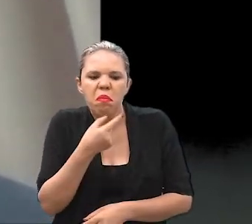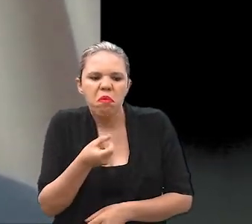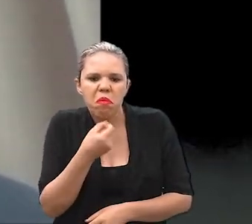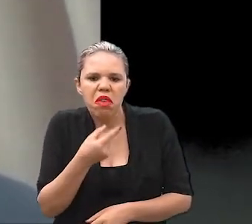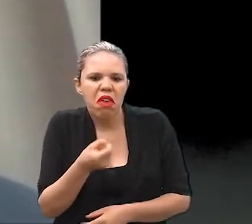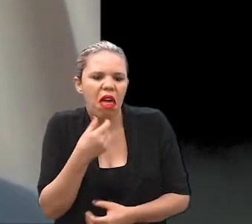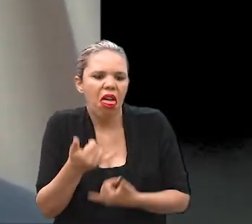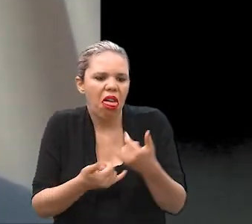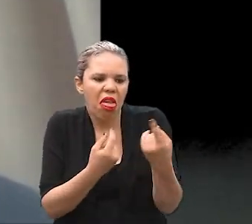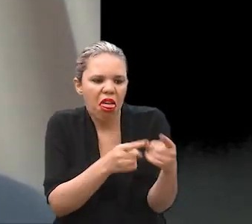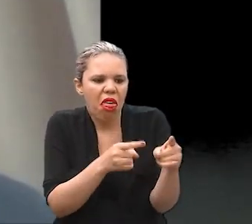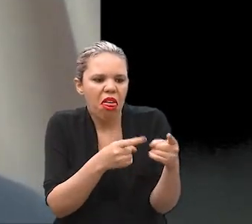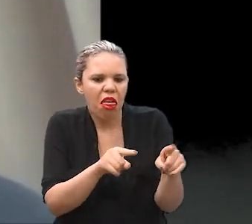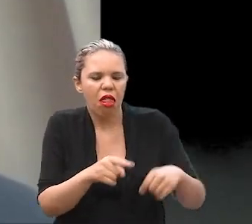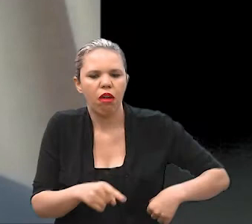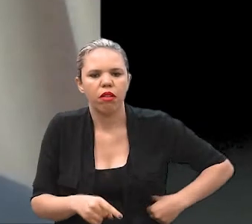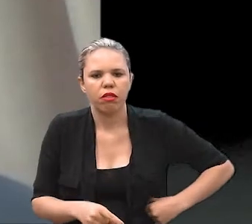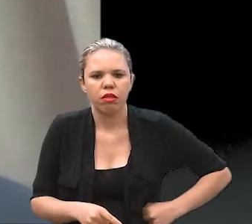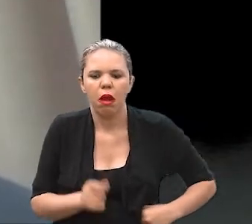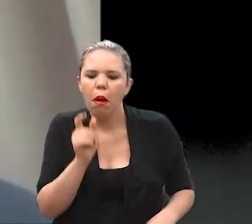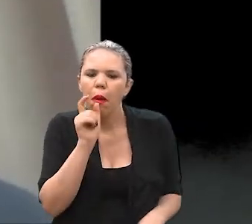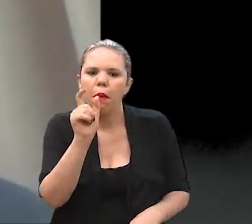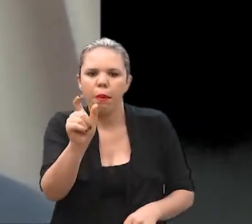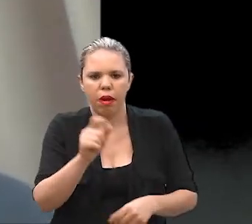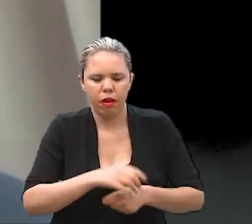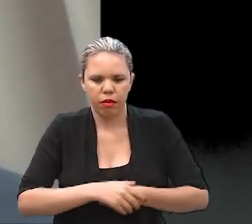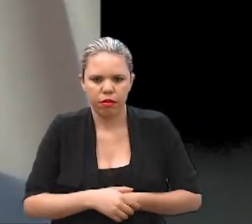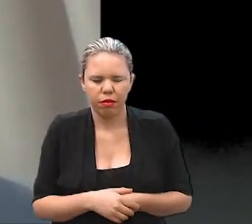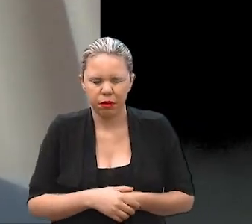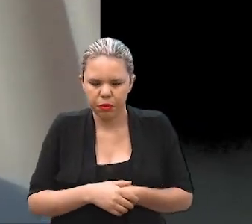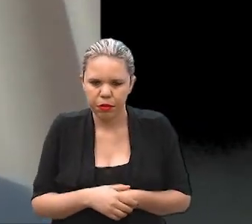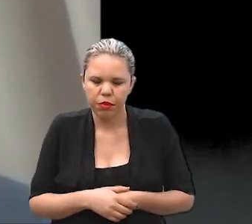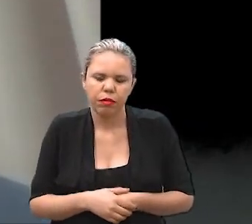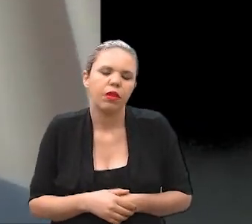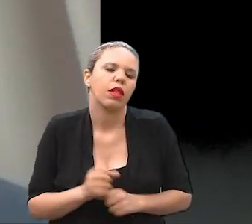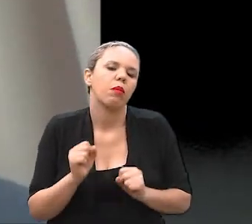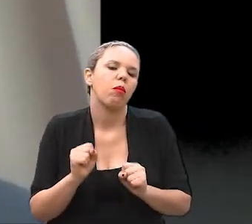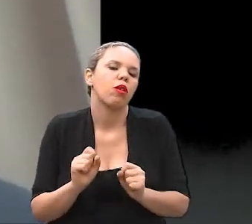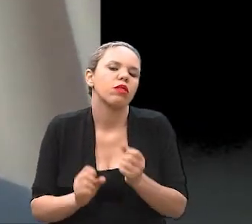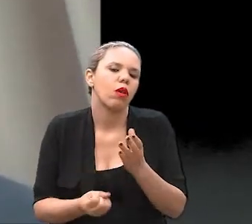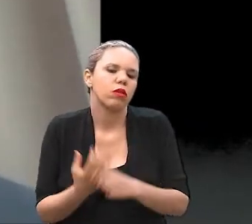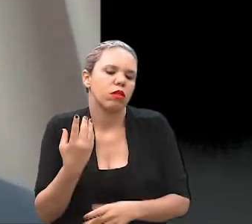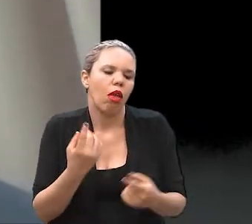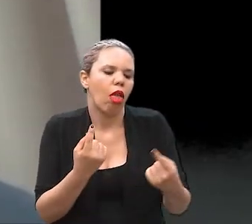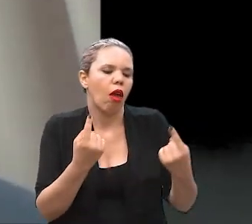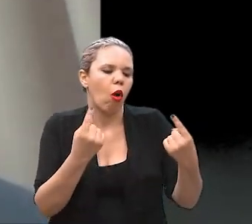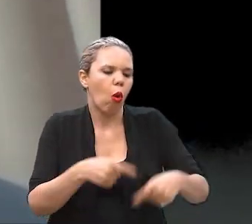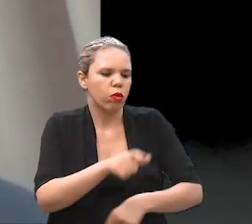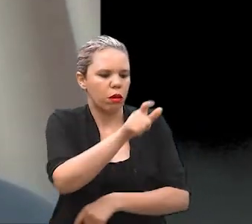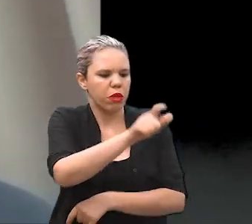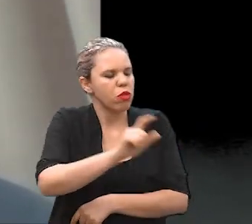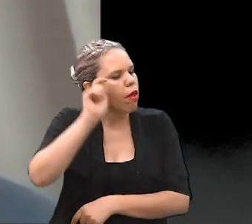piadinhas, de usar palavras que possam contradizer